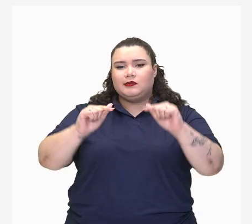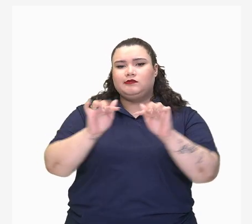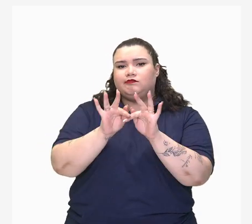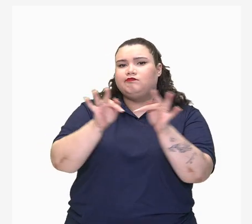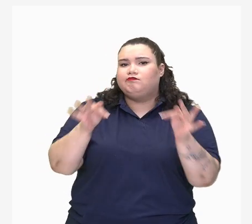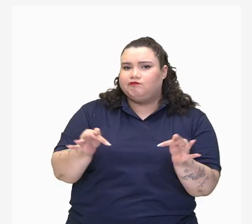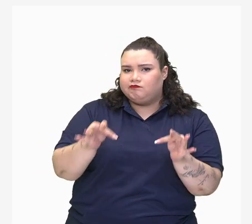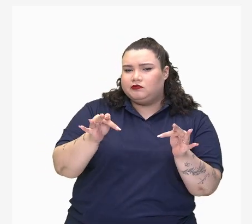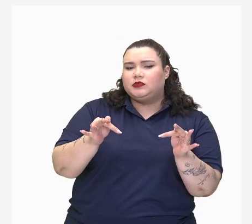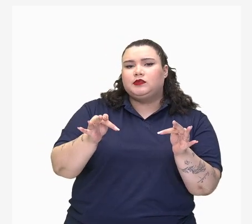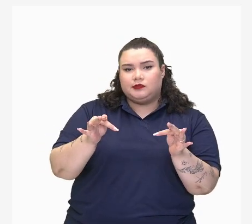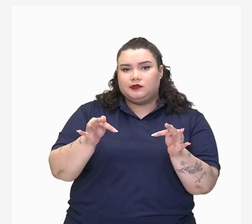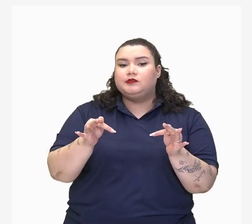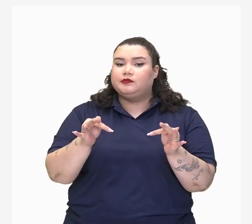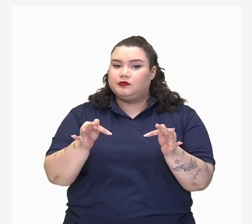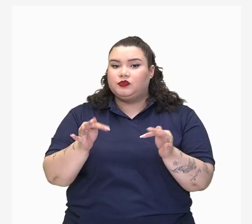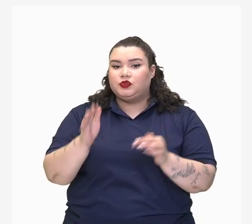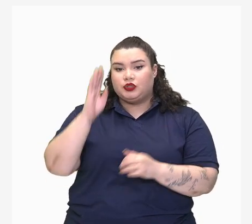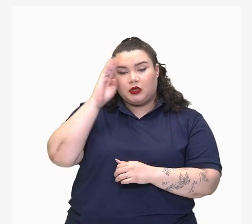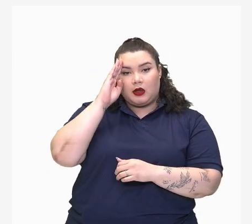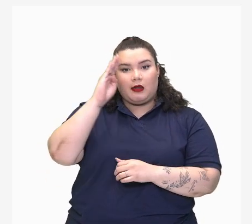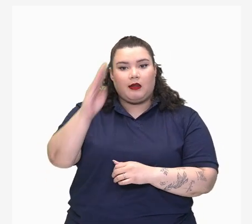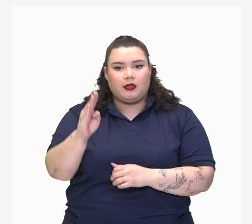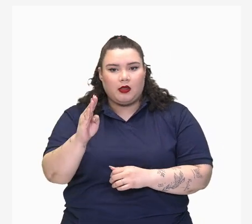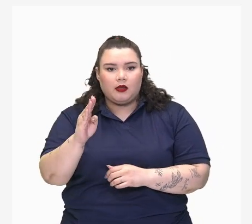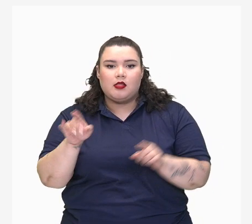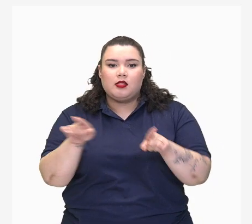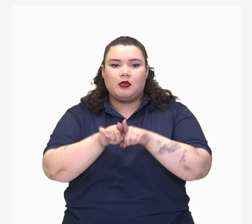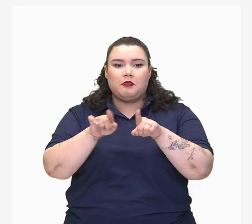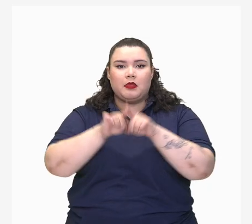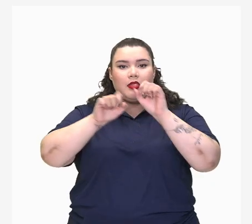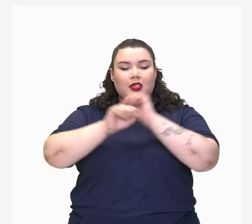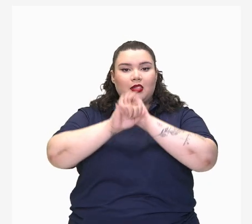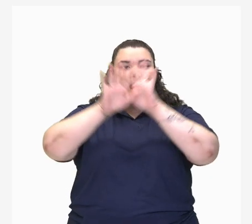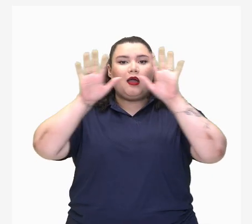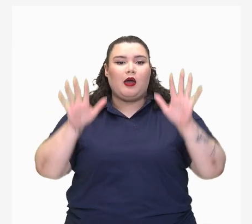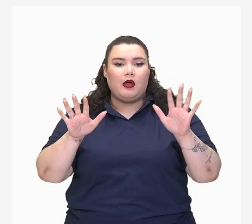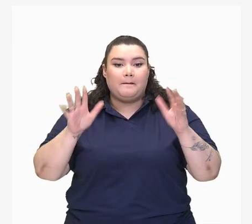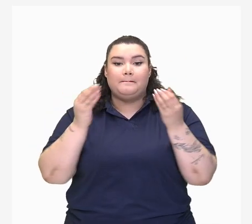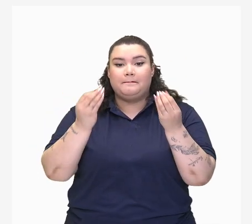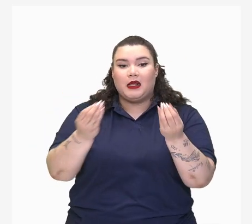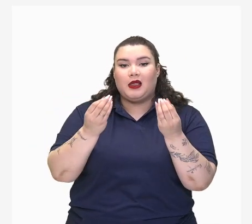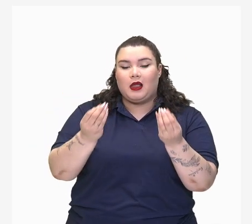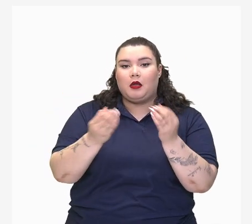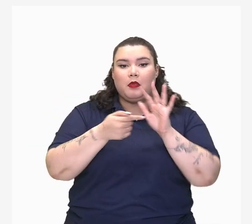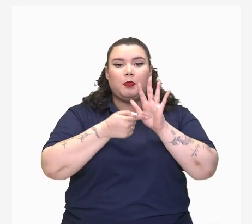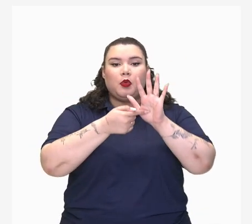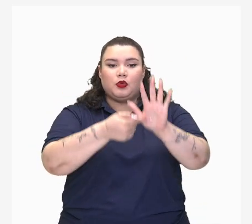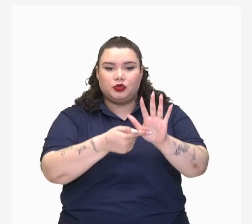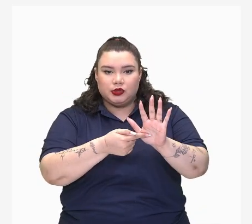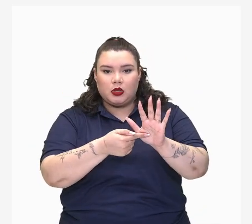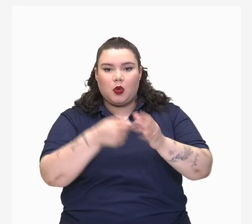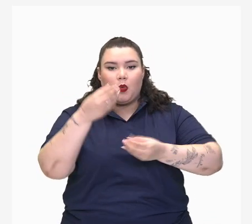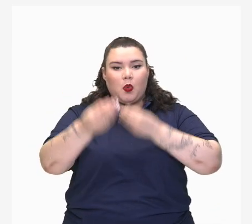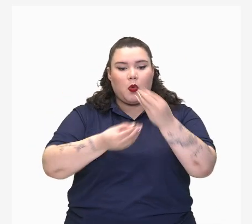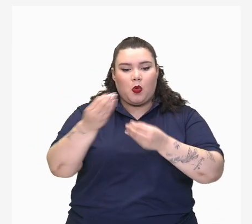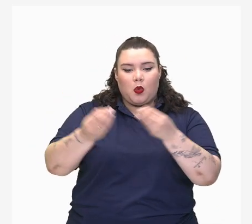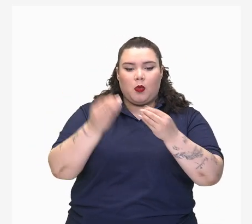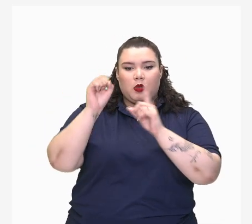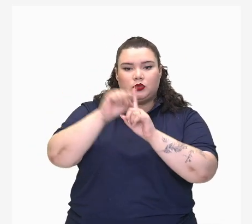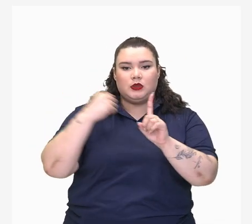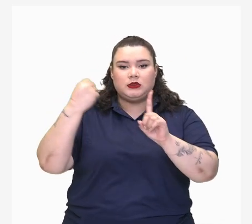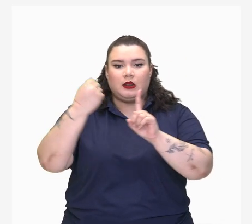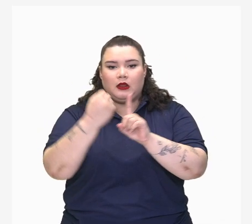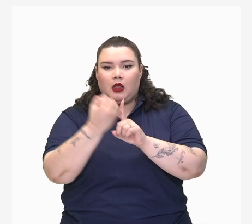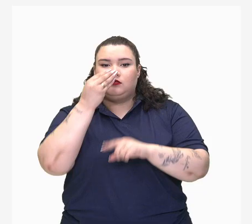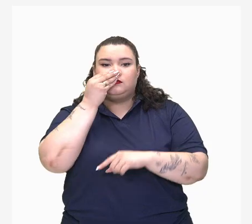linguagem simples, direta e comovente para tratar da degradação